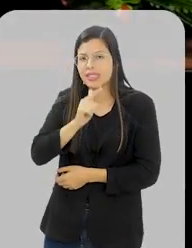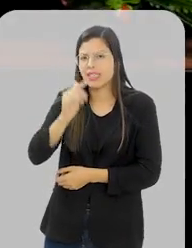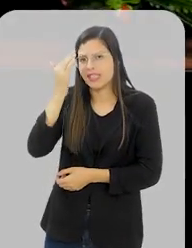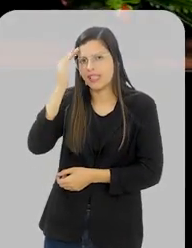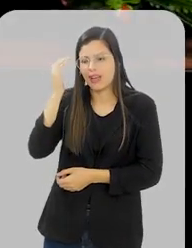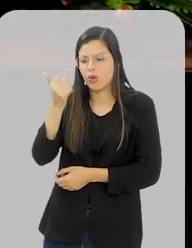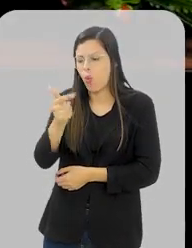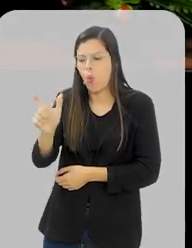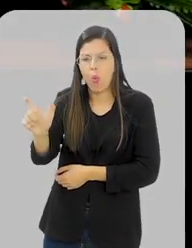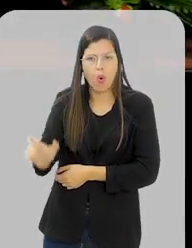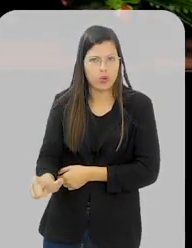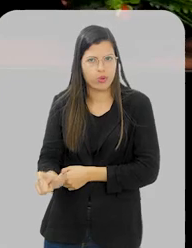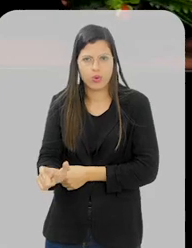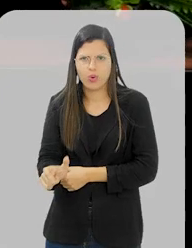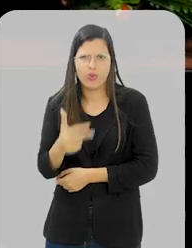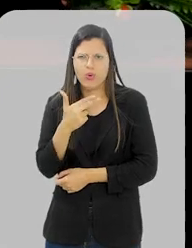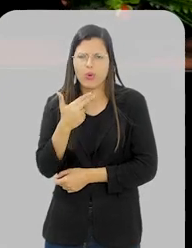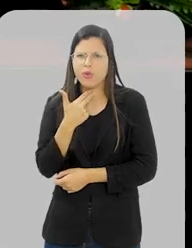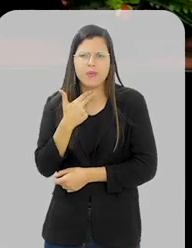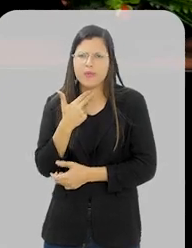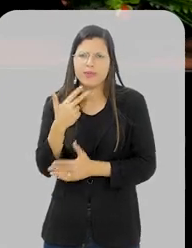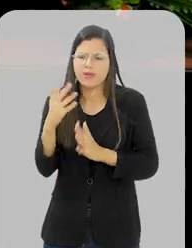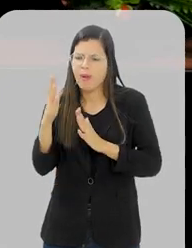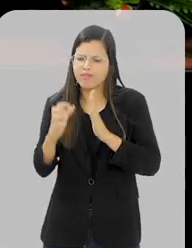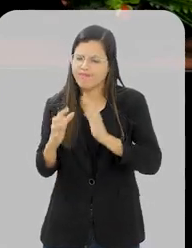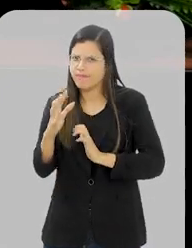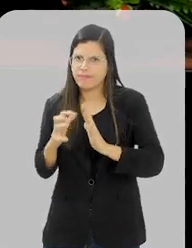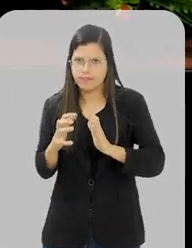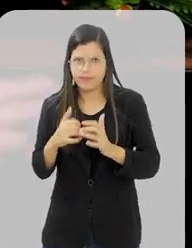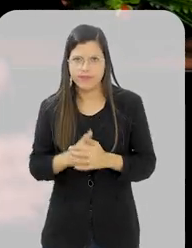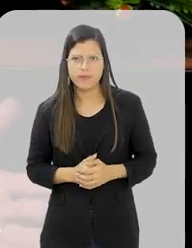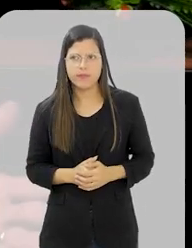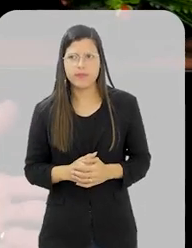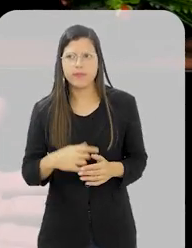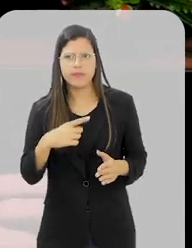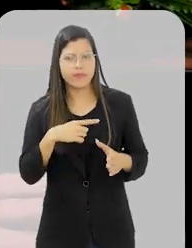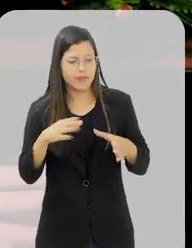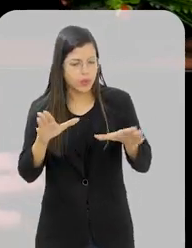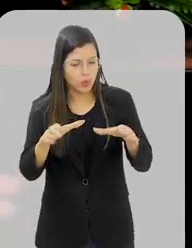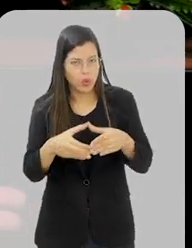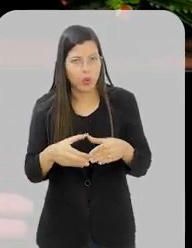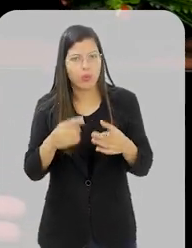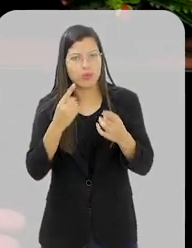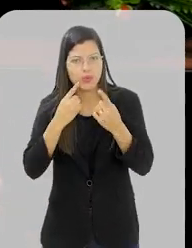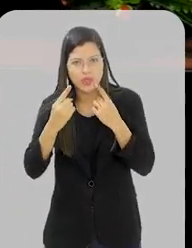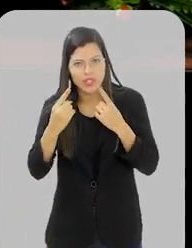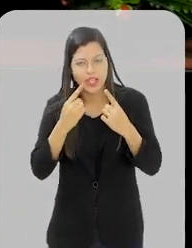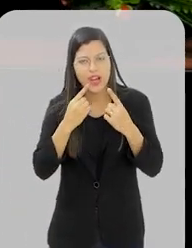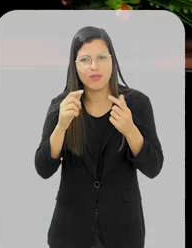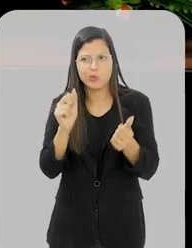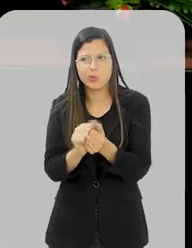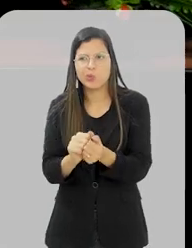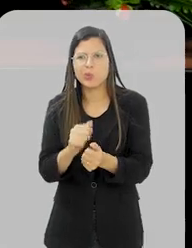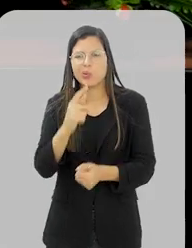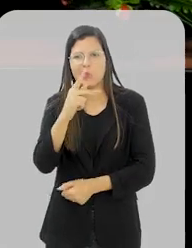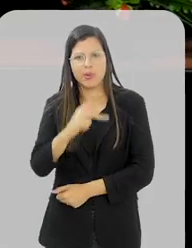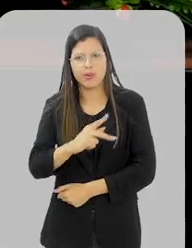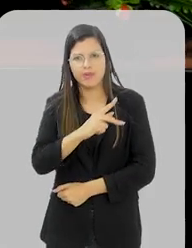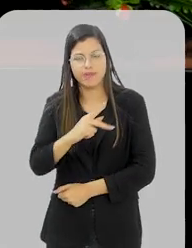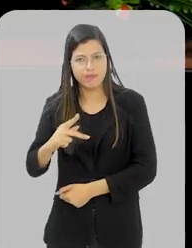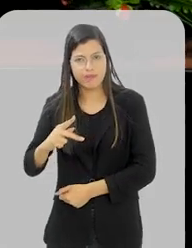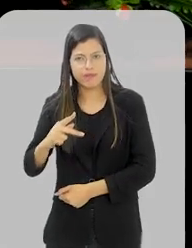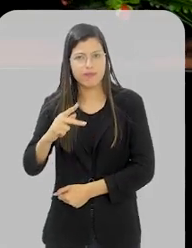outro de qualquer maneira não não não não tem como você brigar então então tem o grupo de do Diálogo interreligioso que o Cardeal